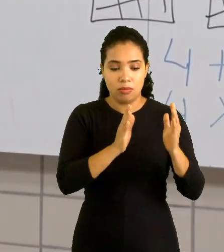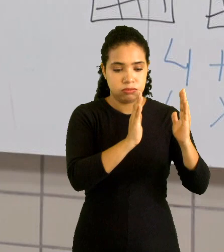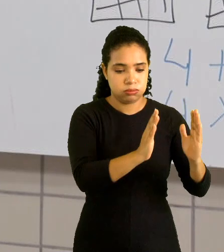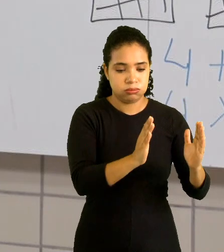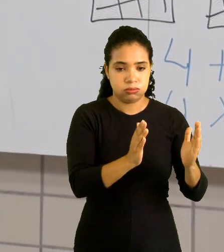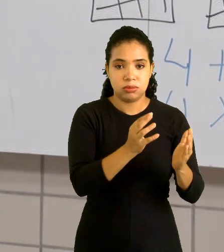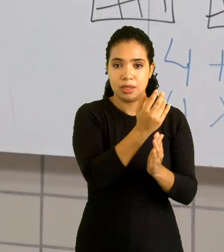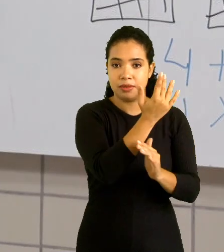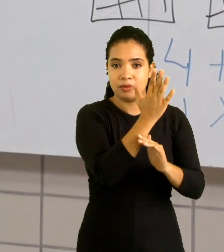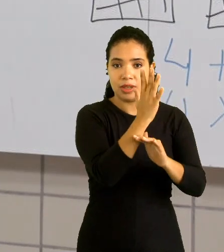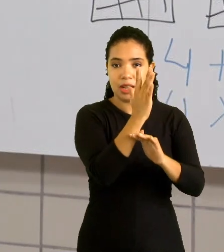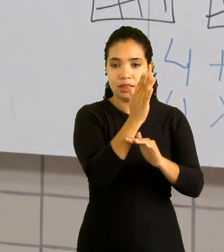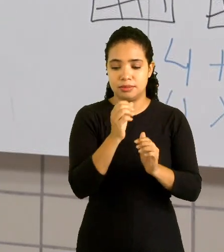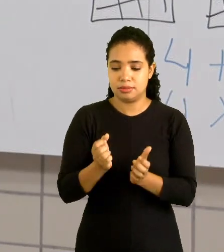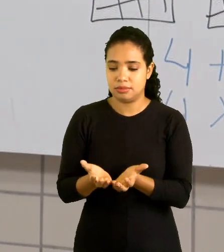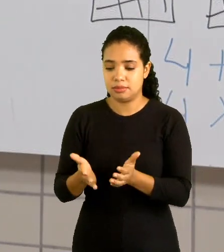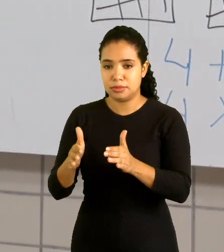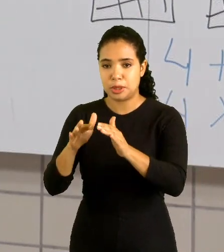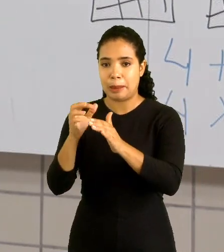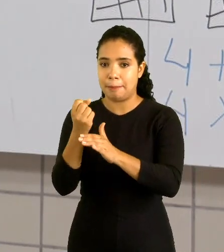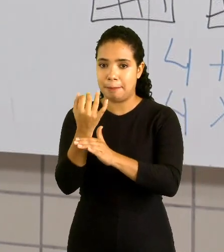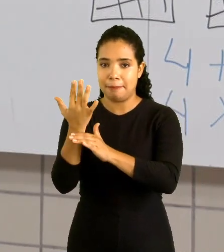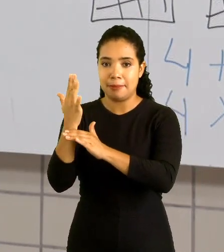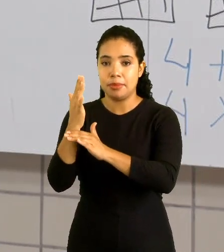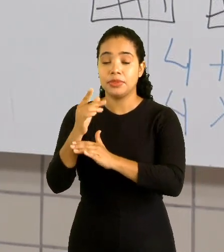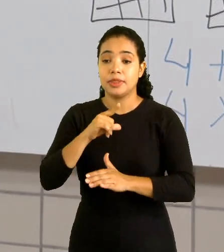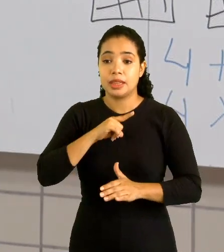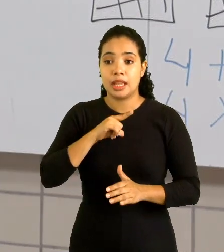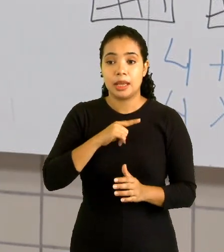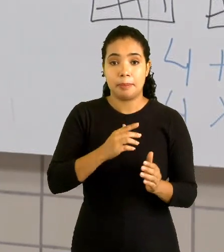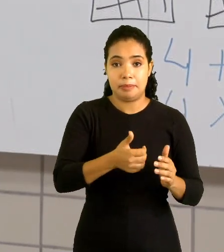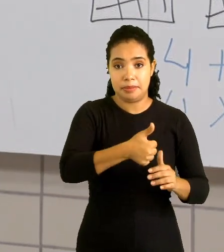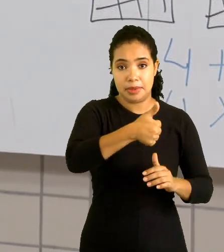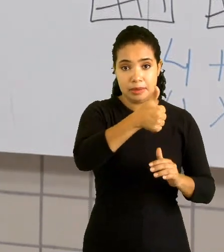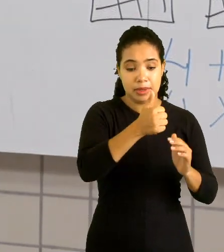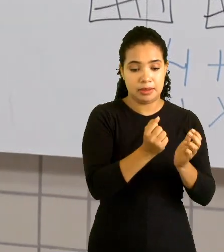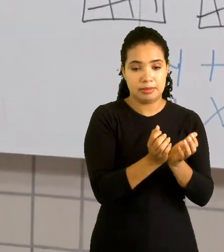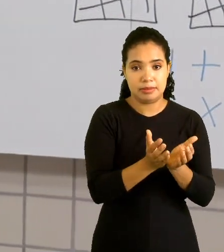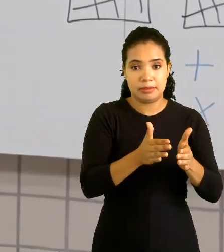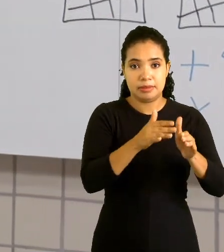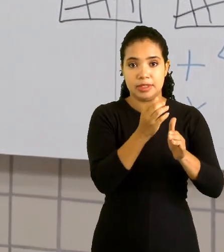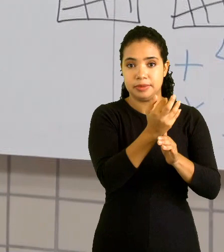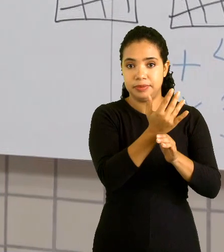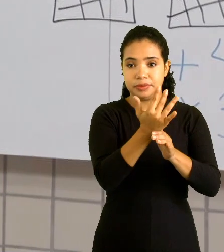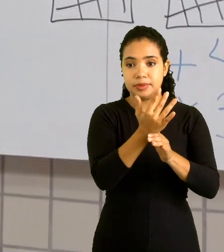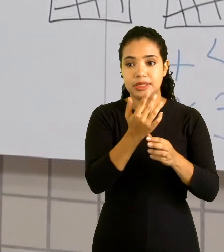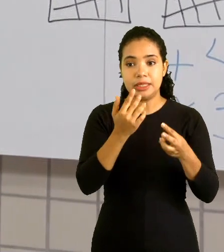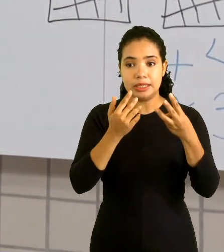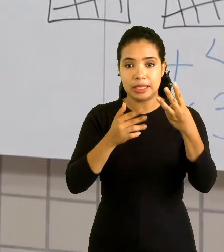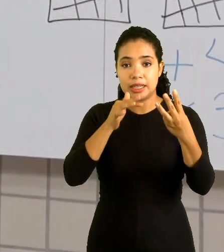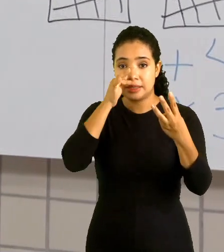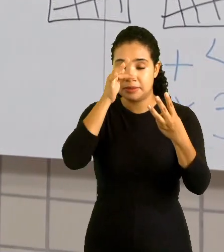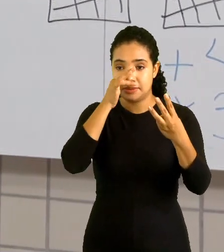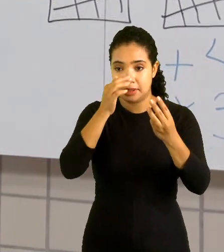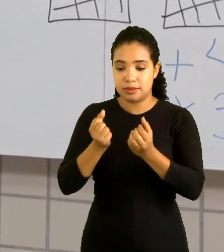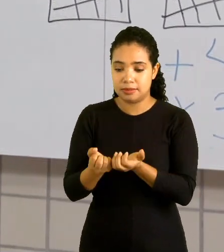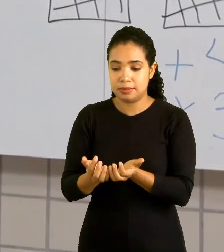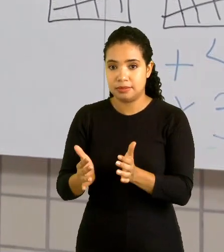com flores. No primeiro vaso, nós temos três flores. No segundo vaso, nós